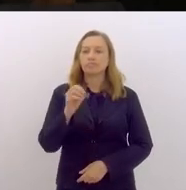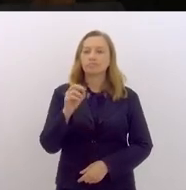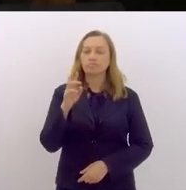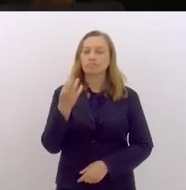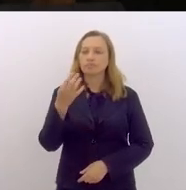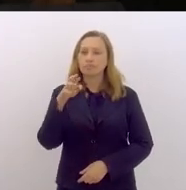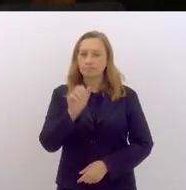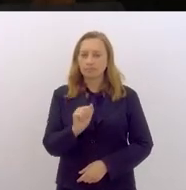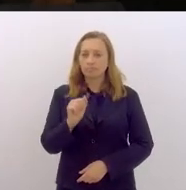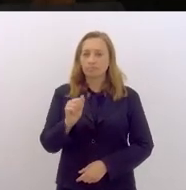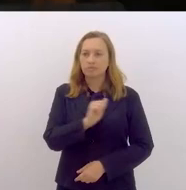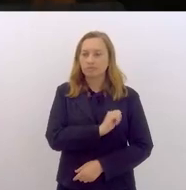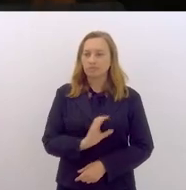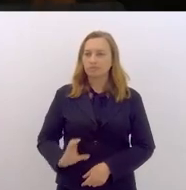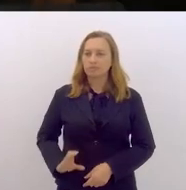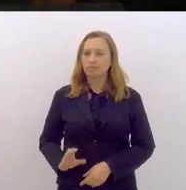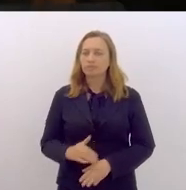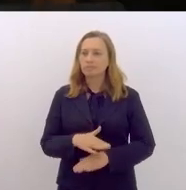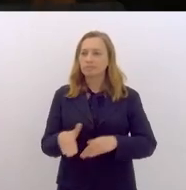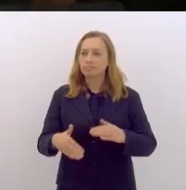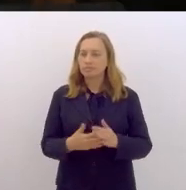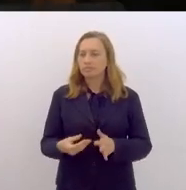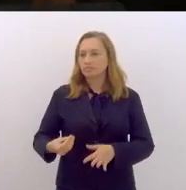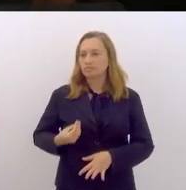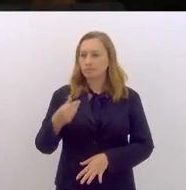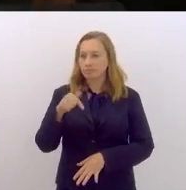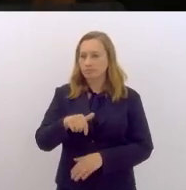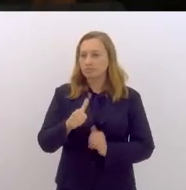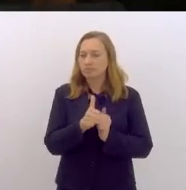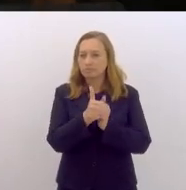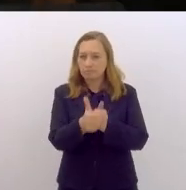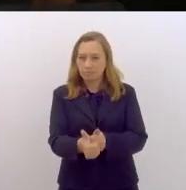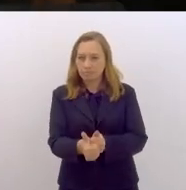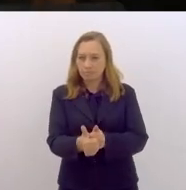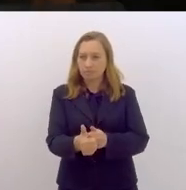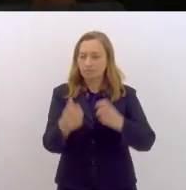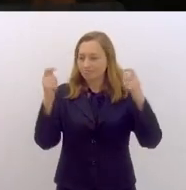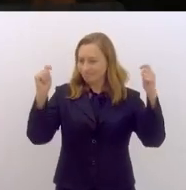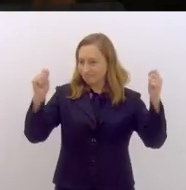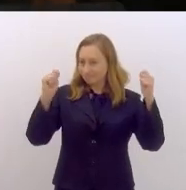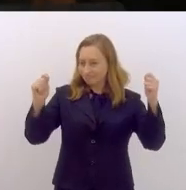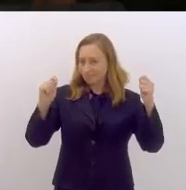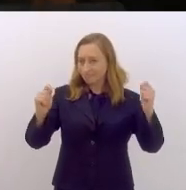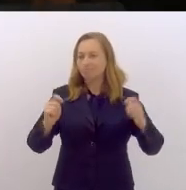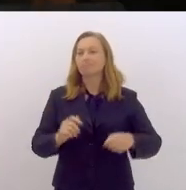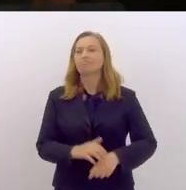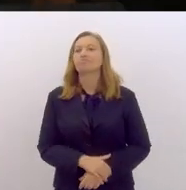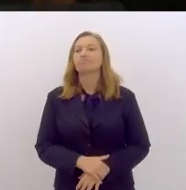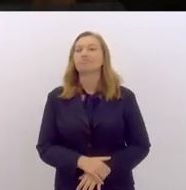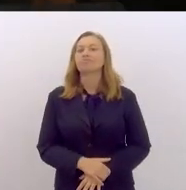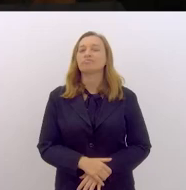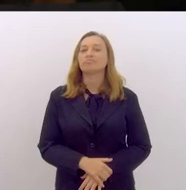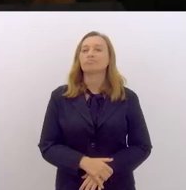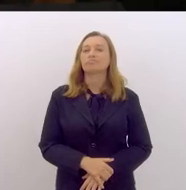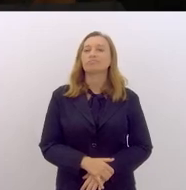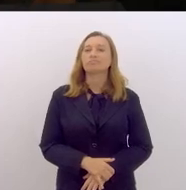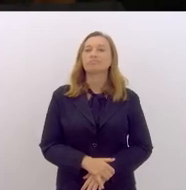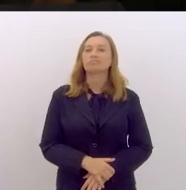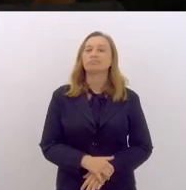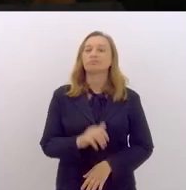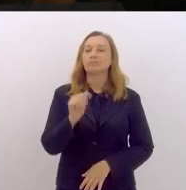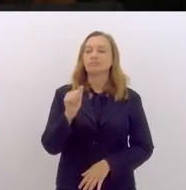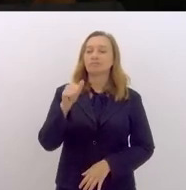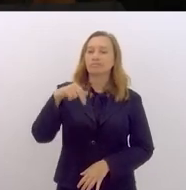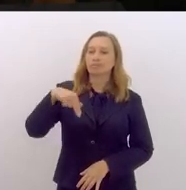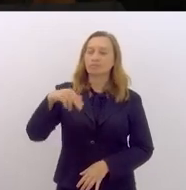Ciliano, as torcidas que estão aqui acompanhando, através também dos seus dirigentes da Natorg e